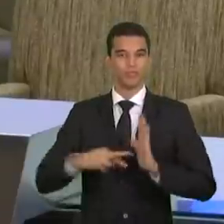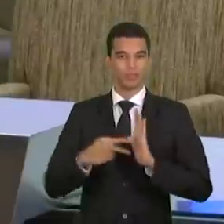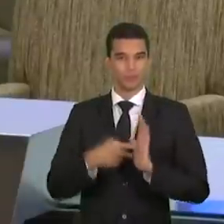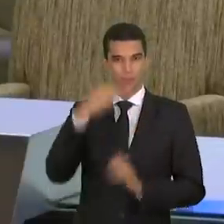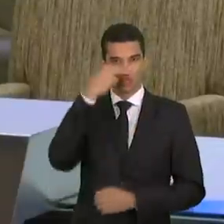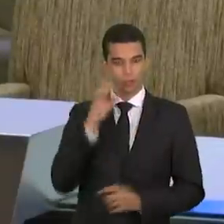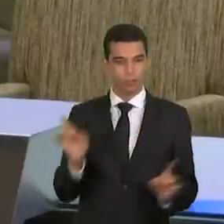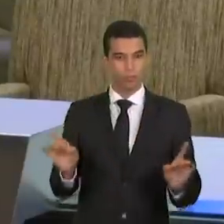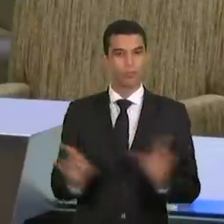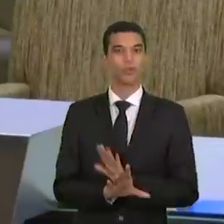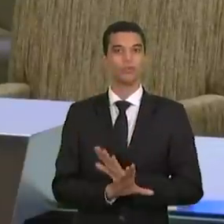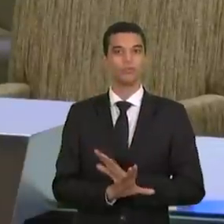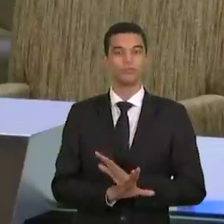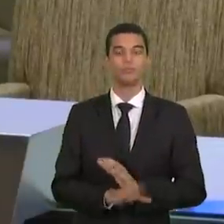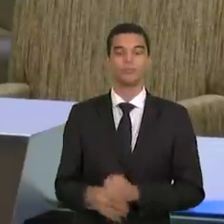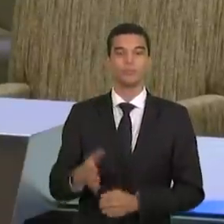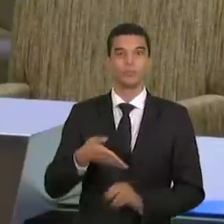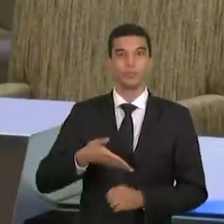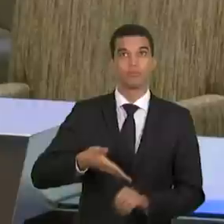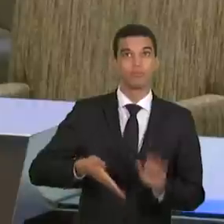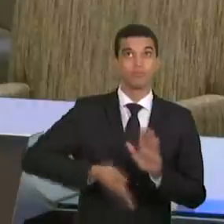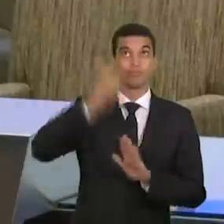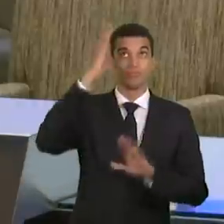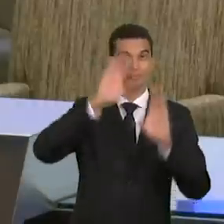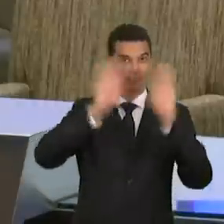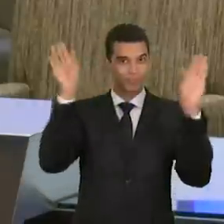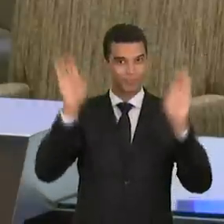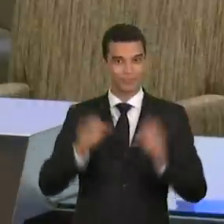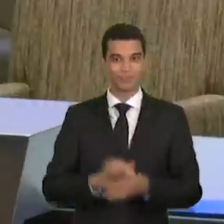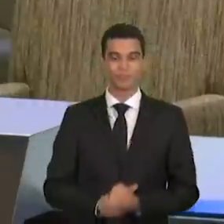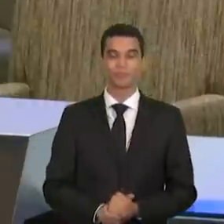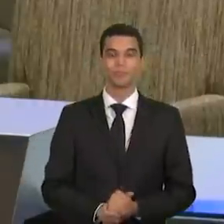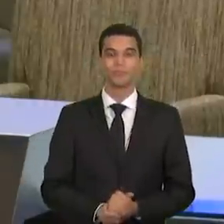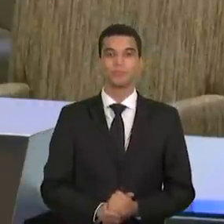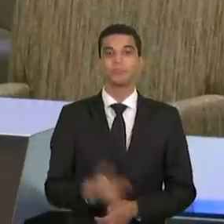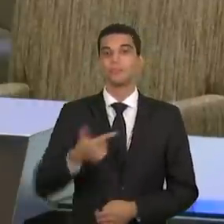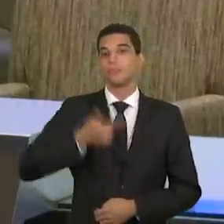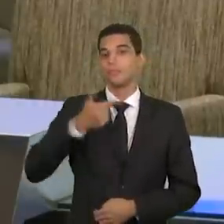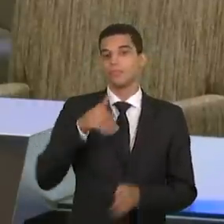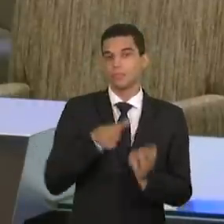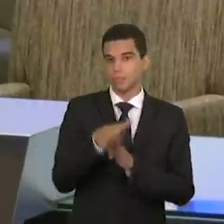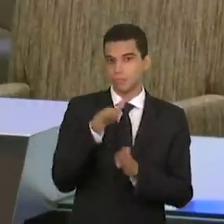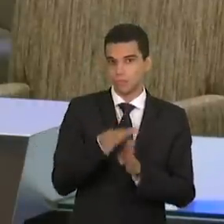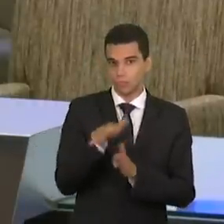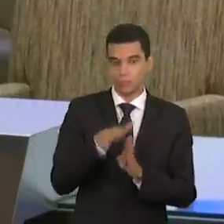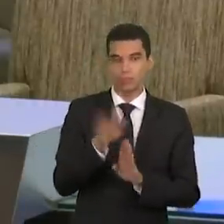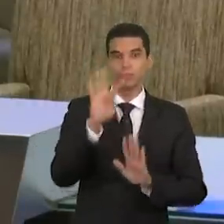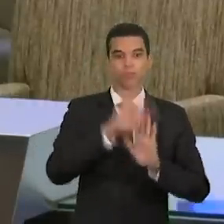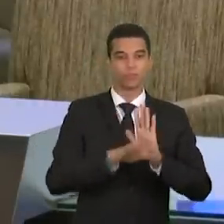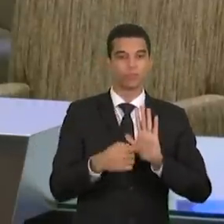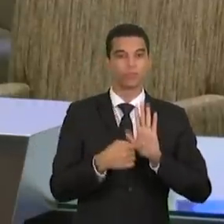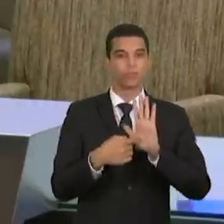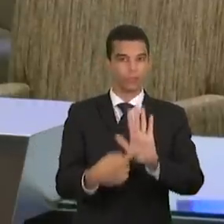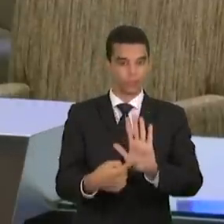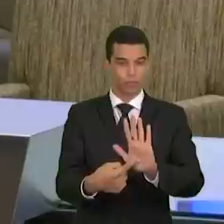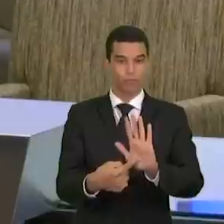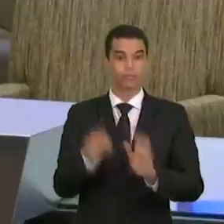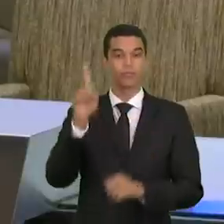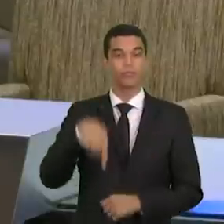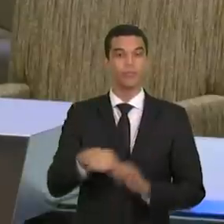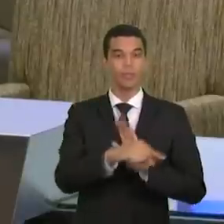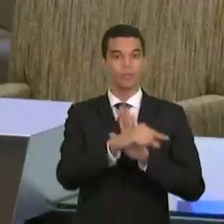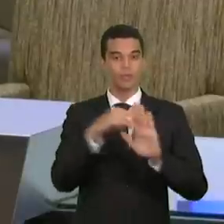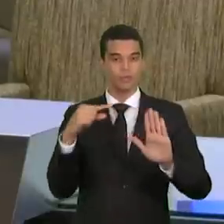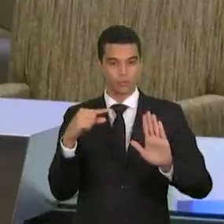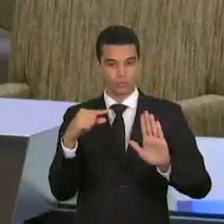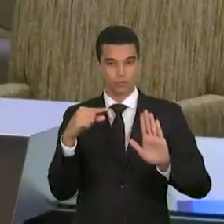partir. Uma segunda advertência exarada neste texto está, irmãos, no